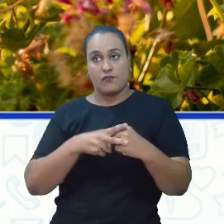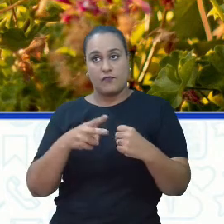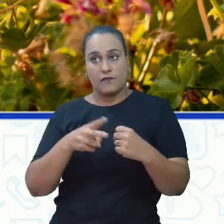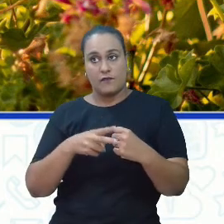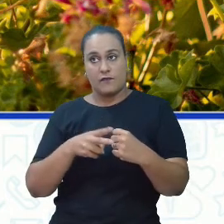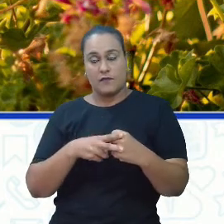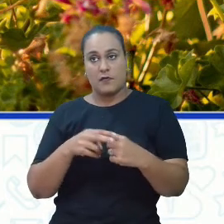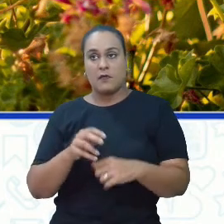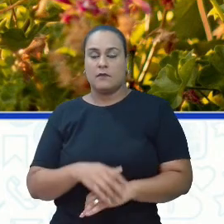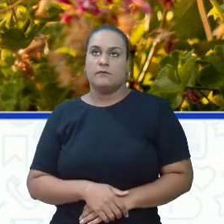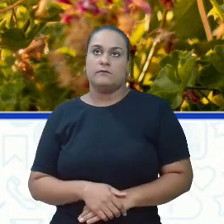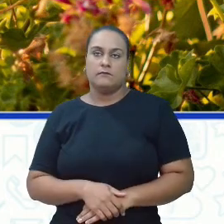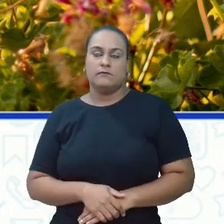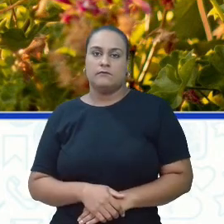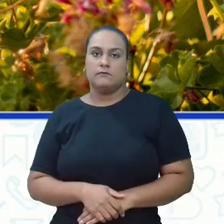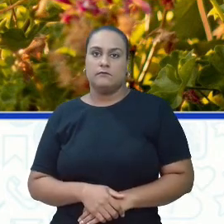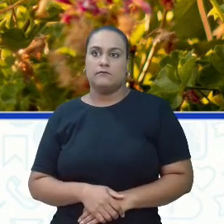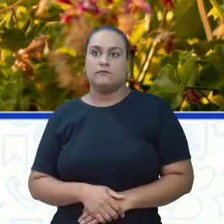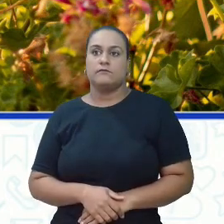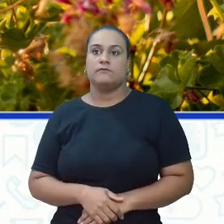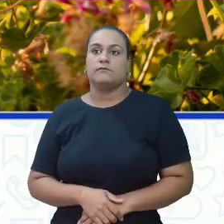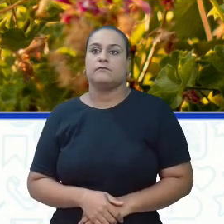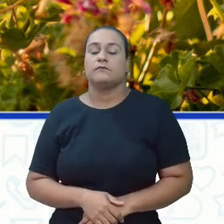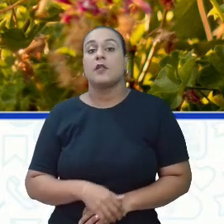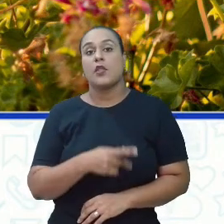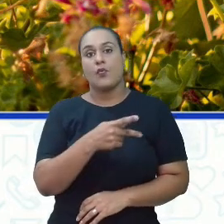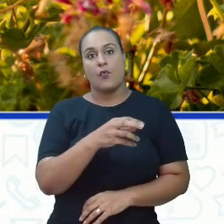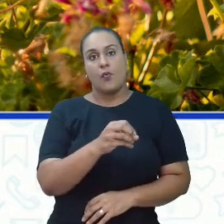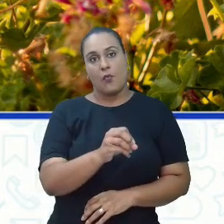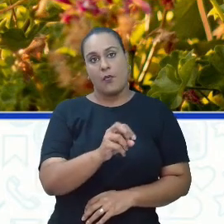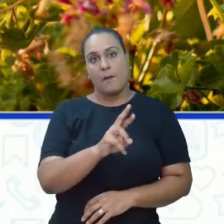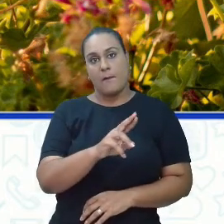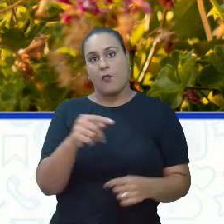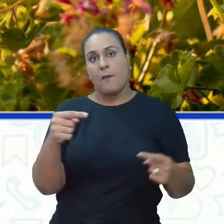com relação ao por preposição. Então,